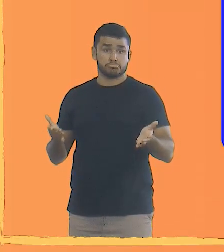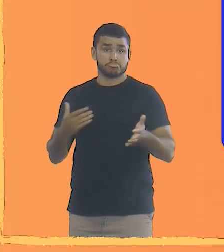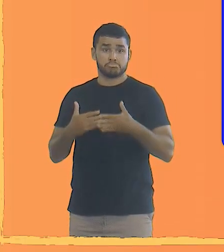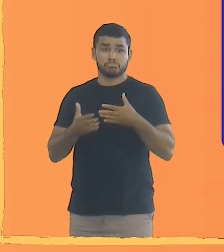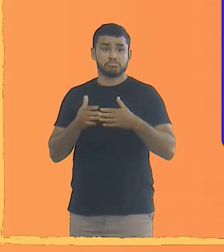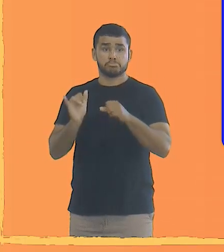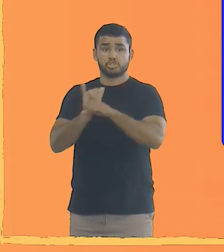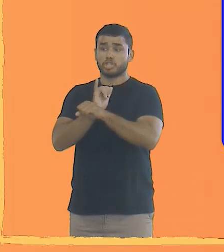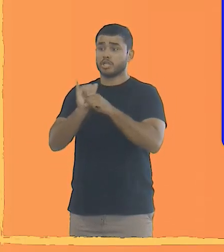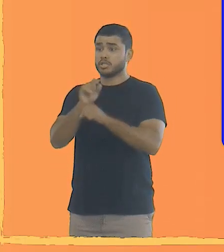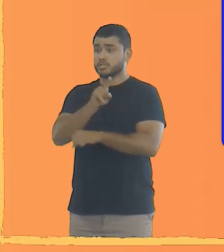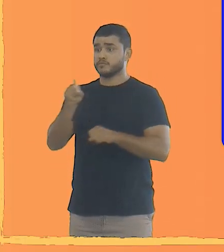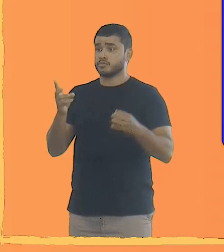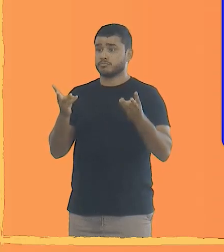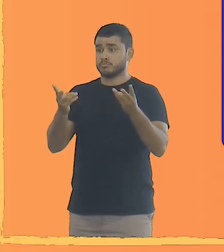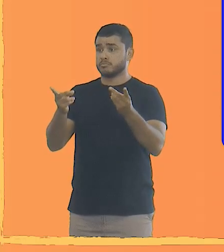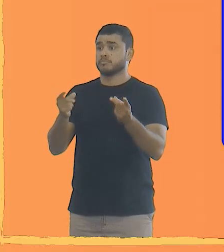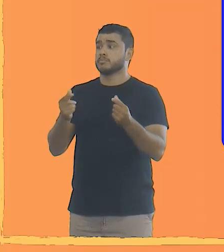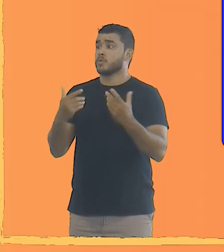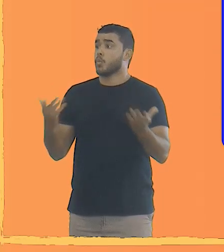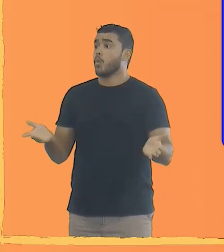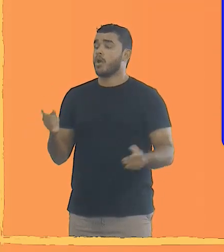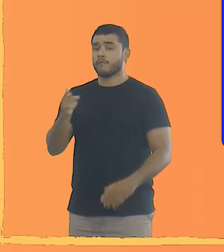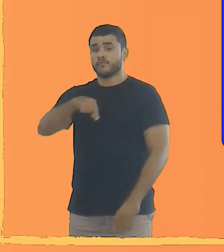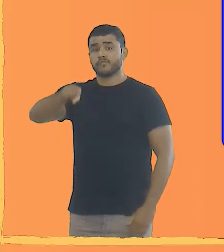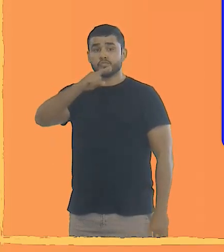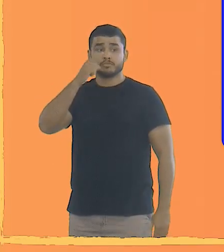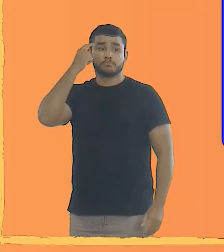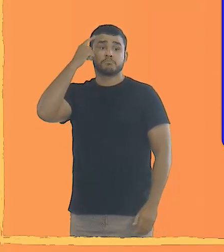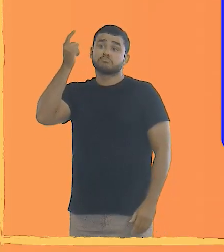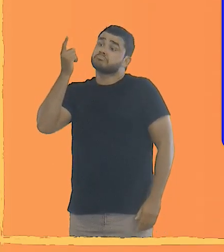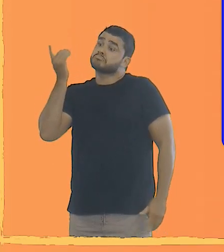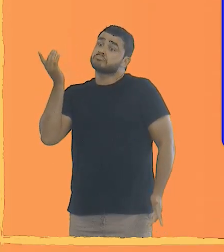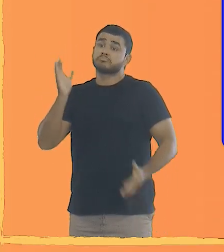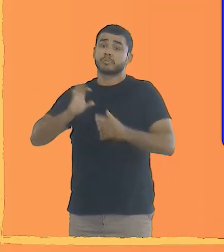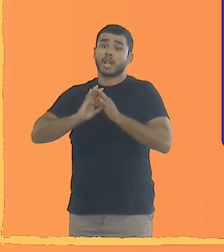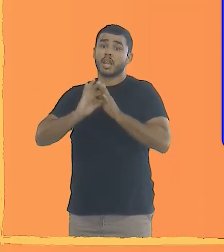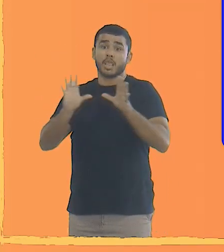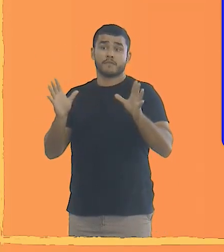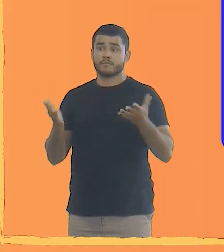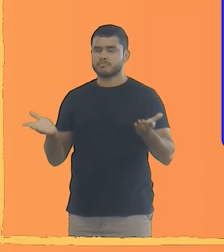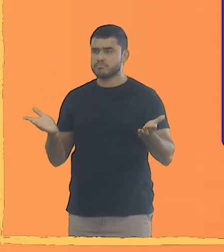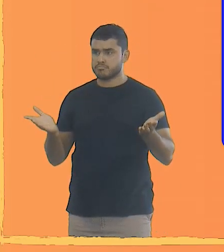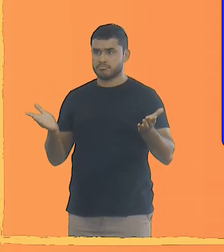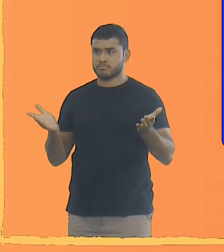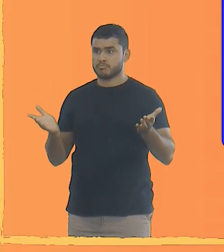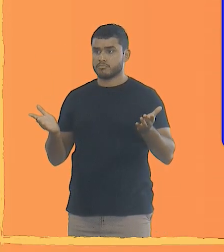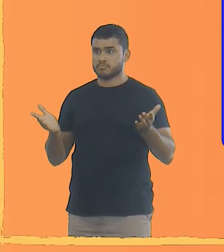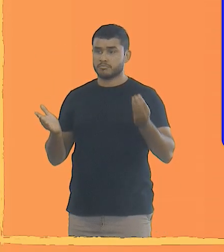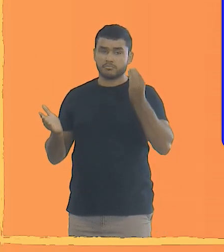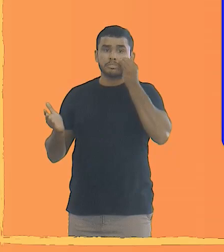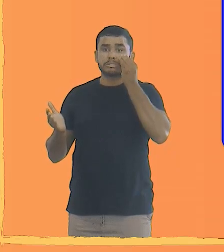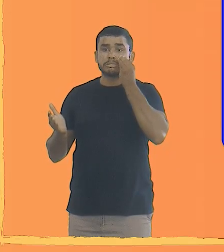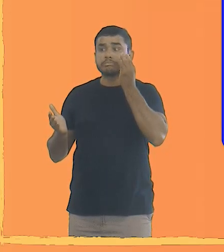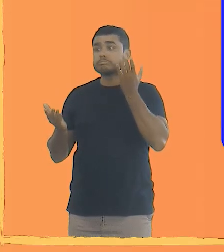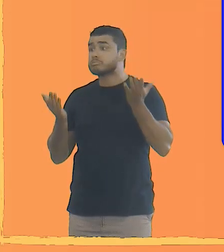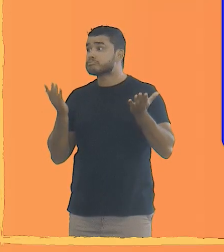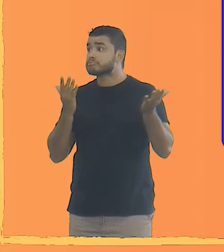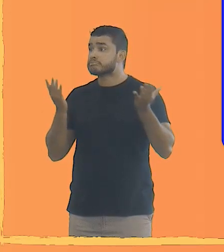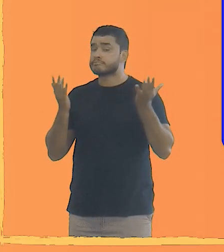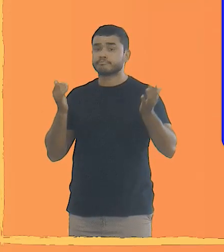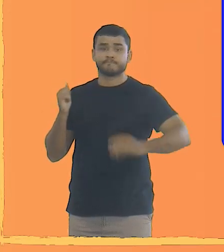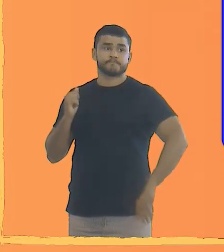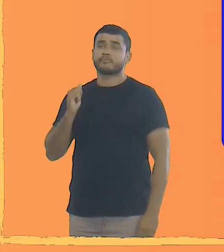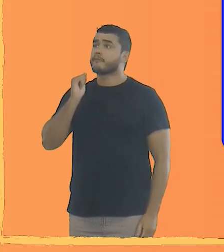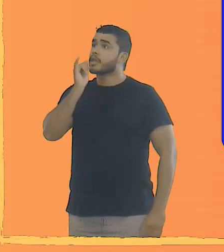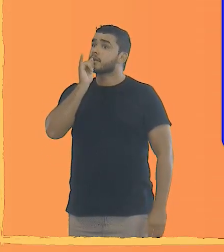melhor. Existe aquela que é a mais adequada para o tipo de problema que você vai enfrentar. É como se você imaginasse